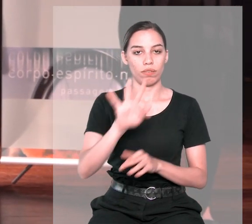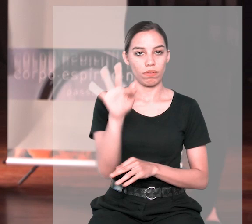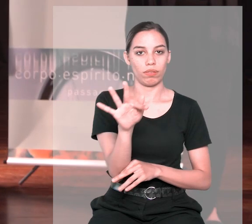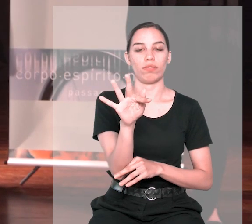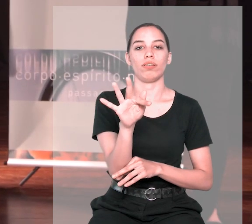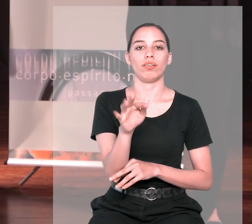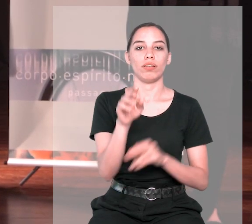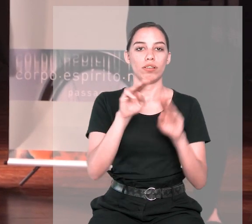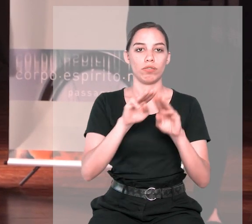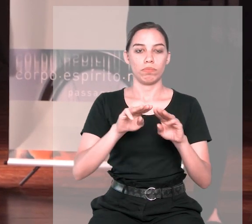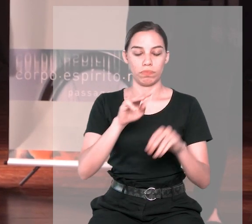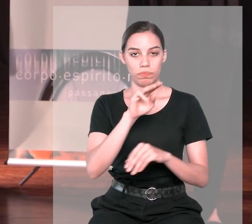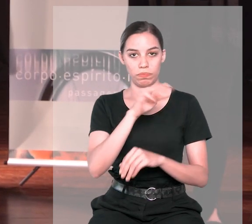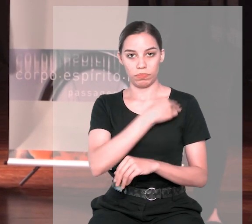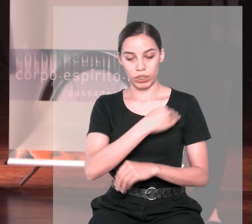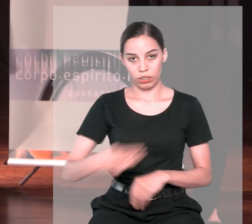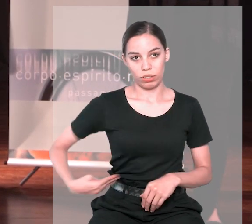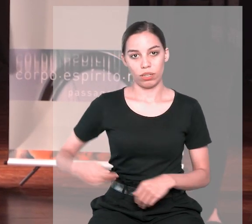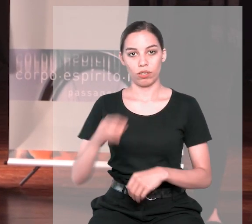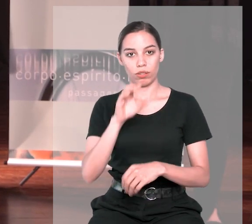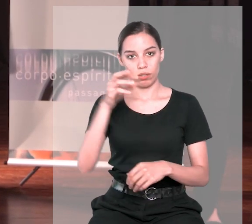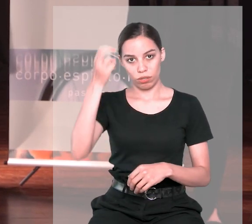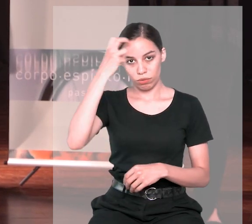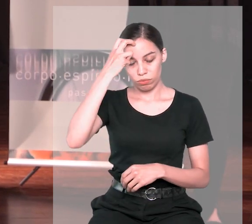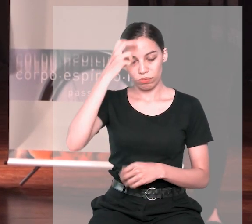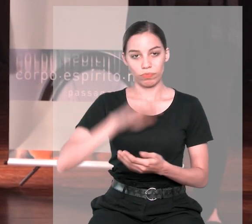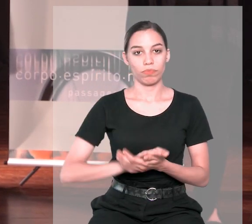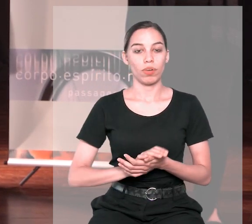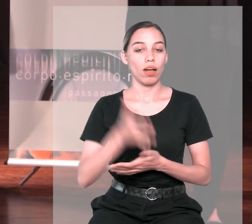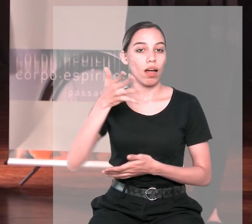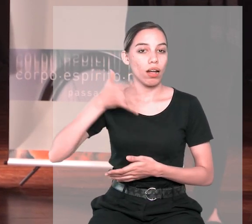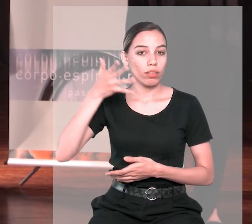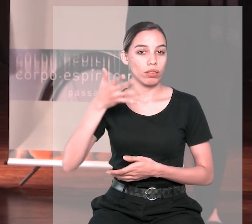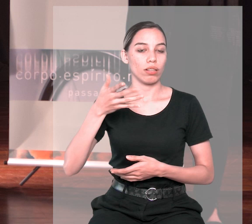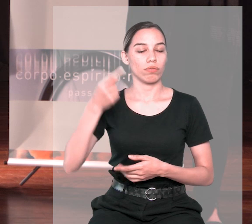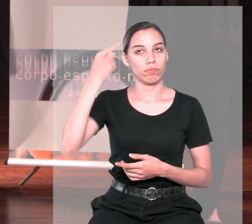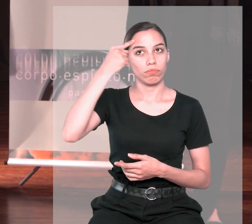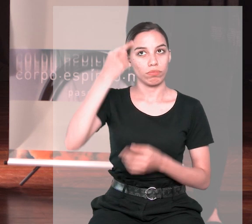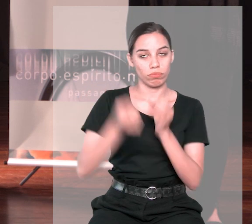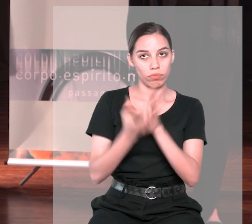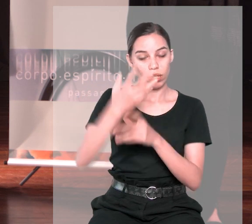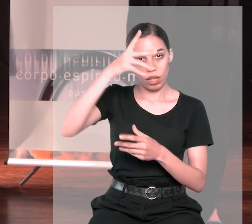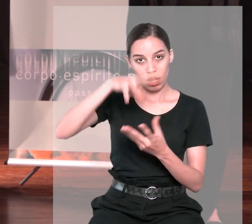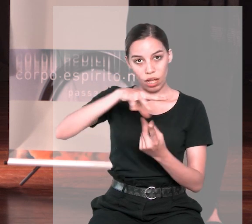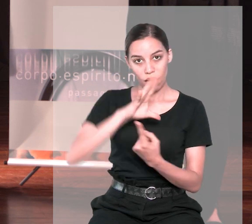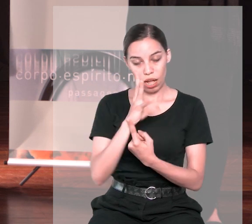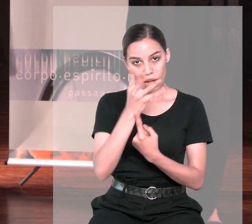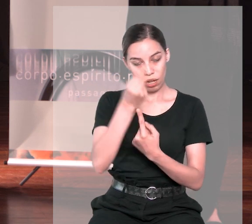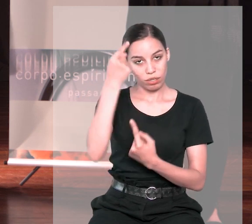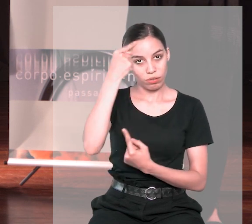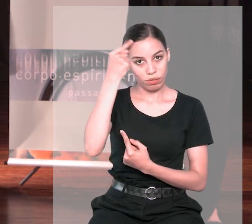à Cultura do Ministério da Cultura. O ciclo de debates Mutações é realizado pelo Arte e Pensamento e